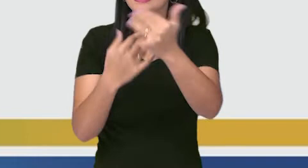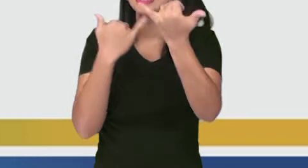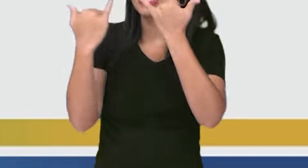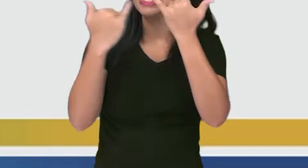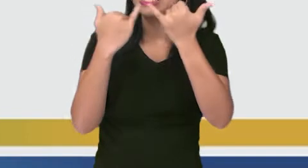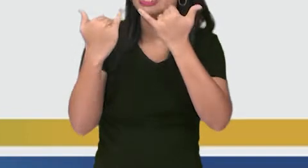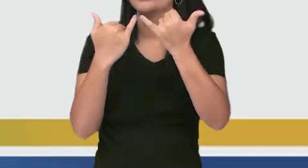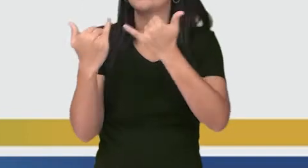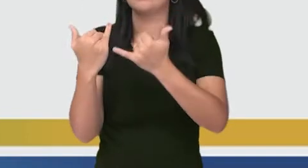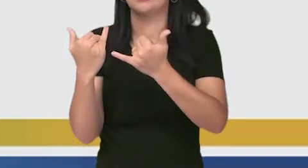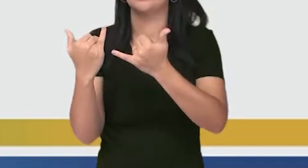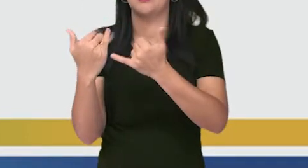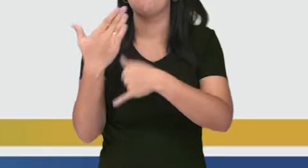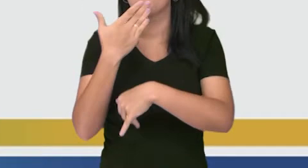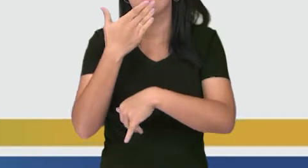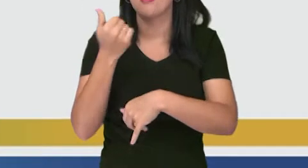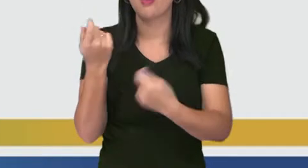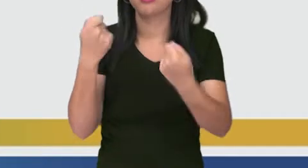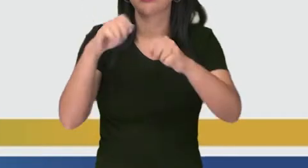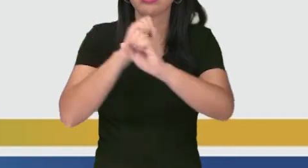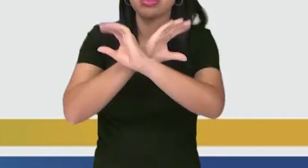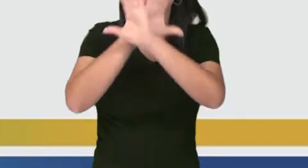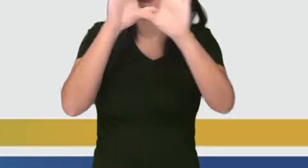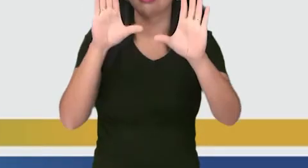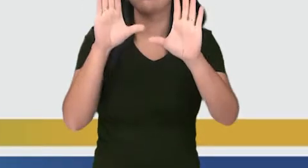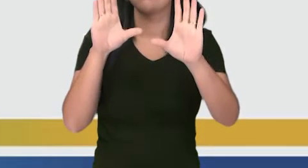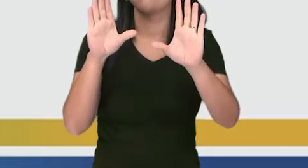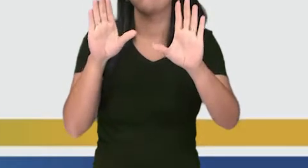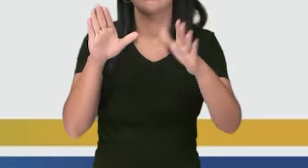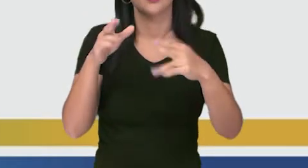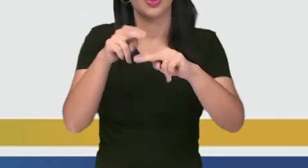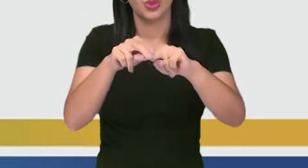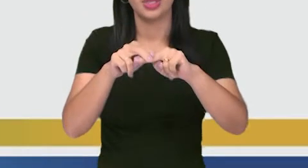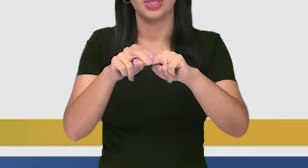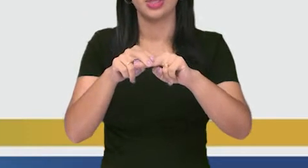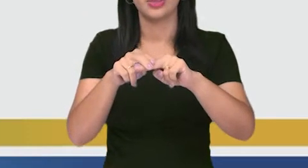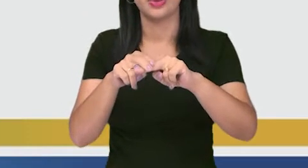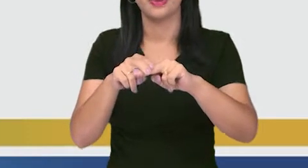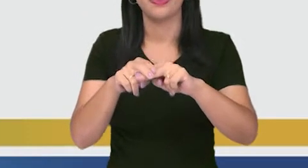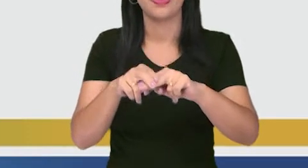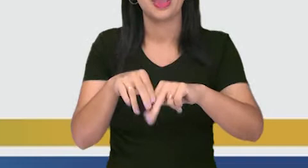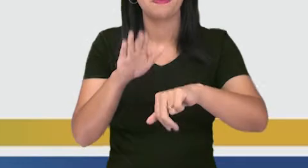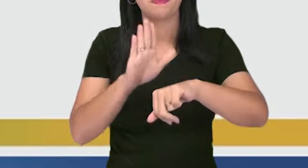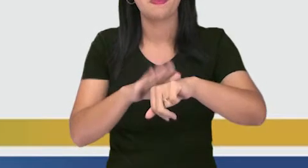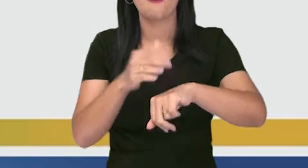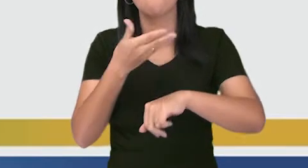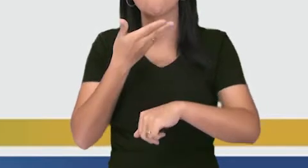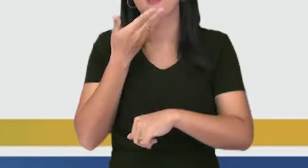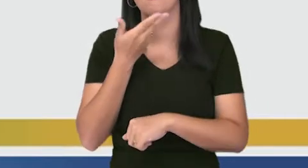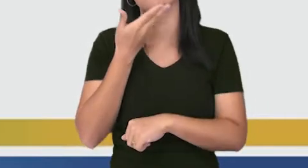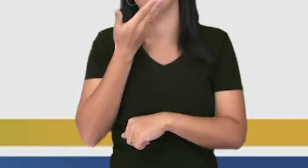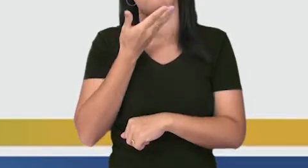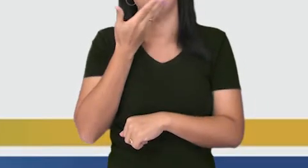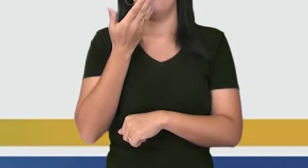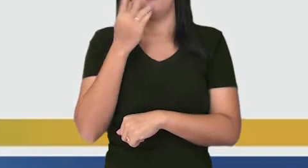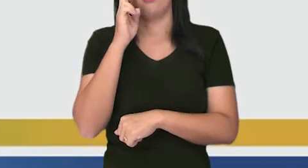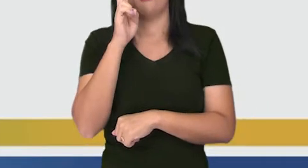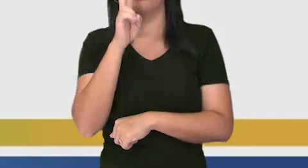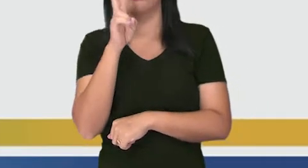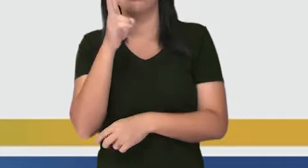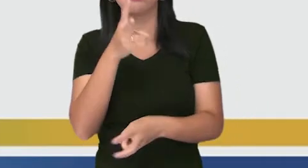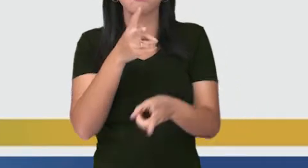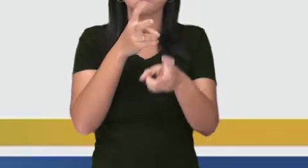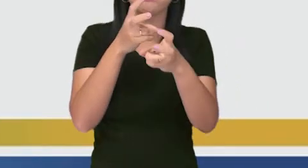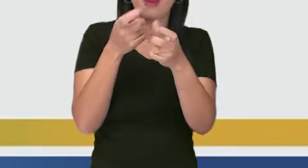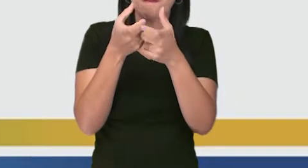Em um formato mais amigável assim os programa tornará fácil ver